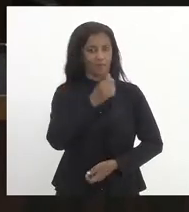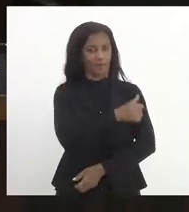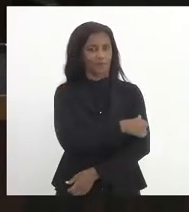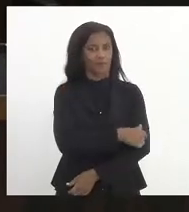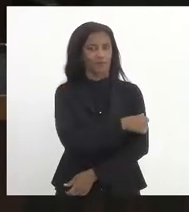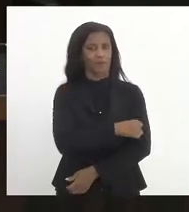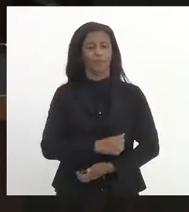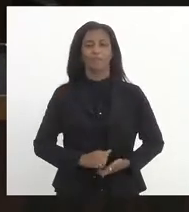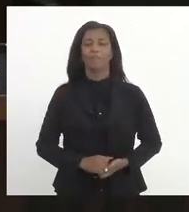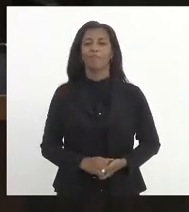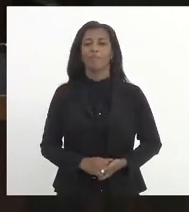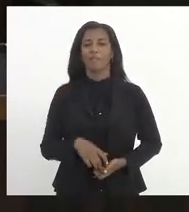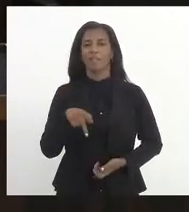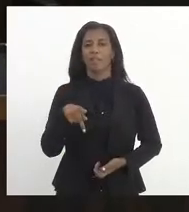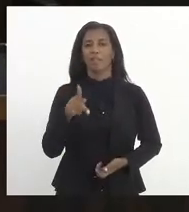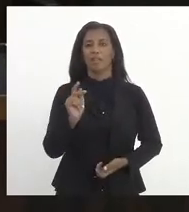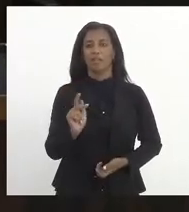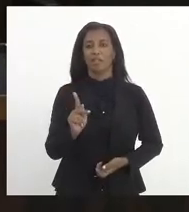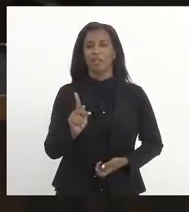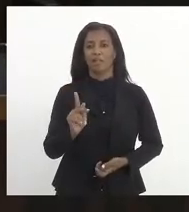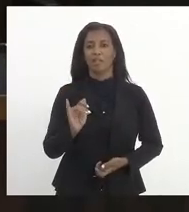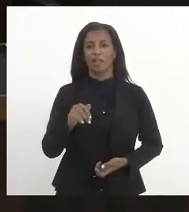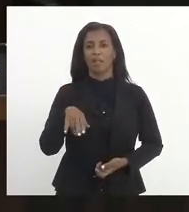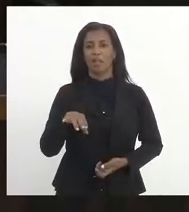Deputado Alexandre Kinoplock.